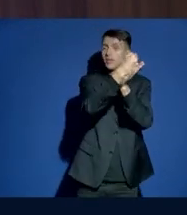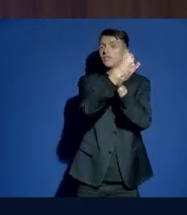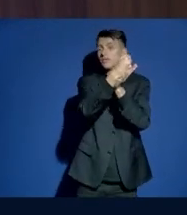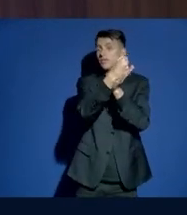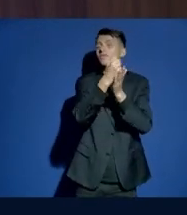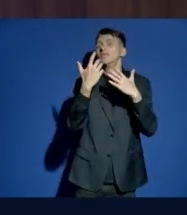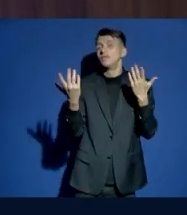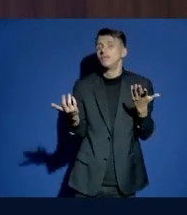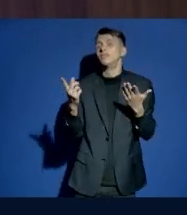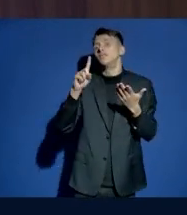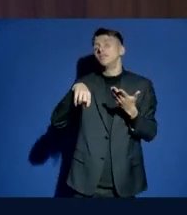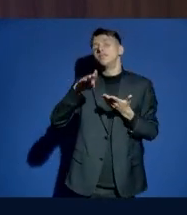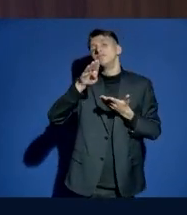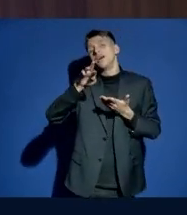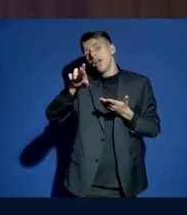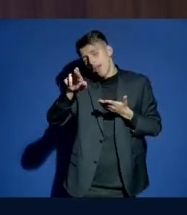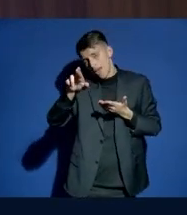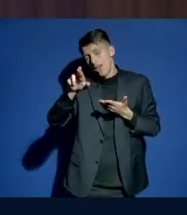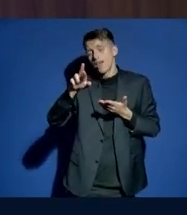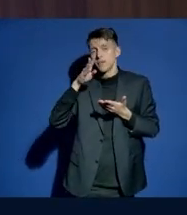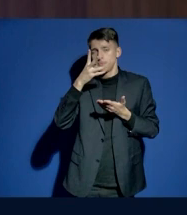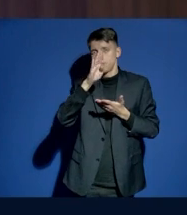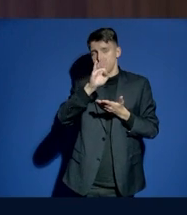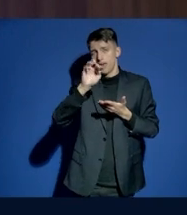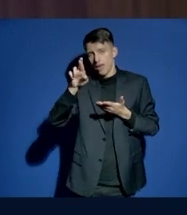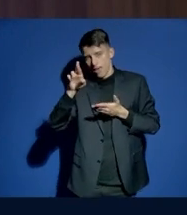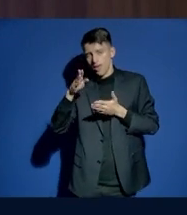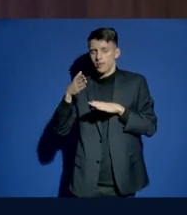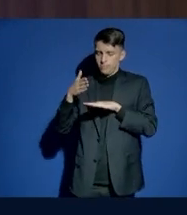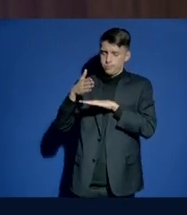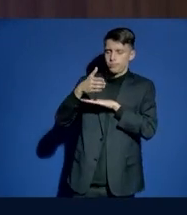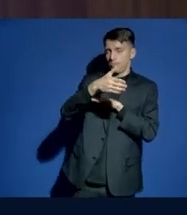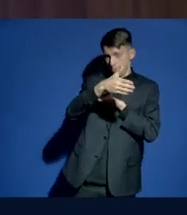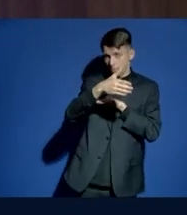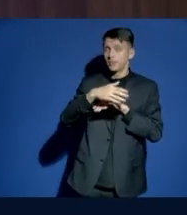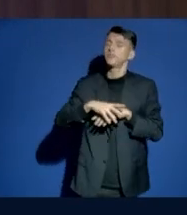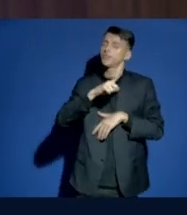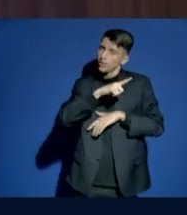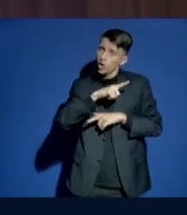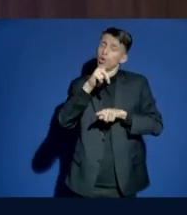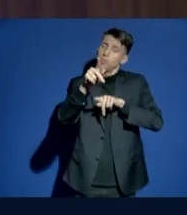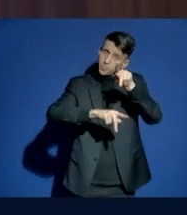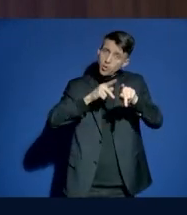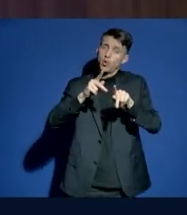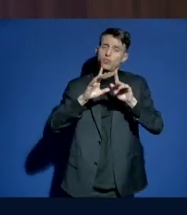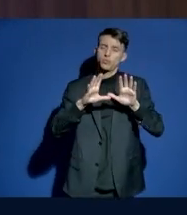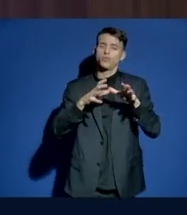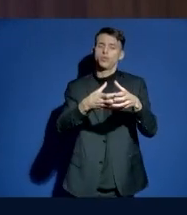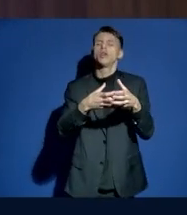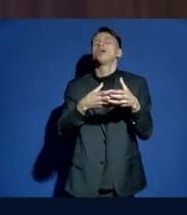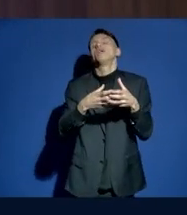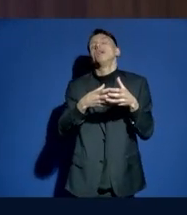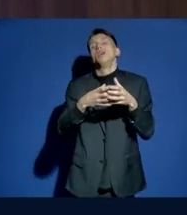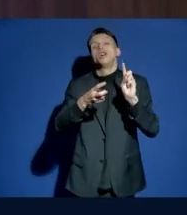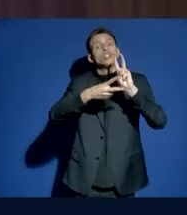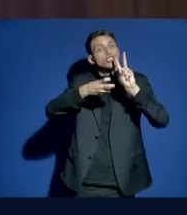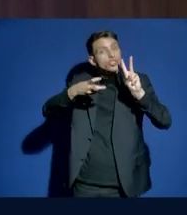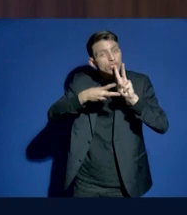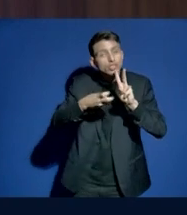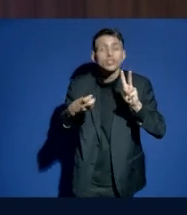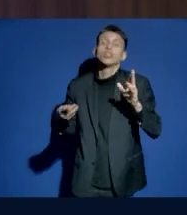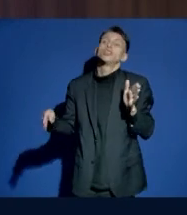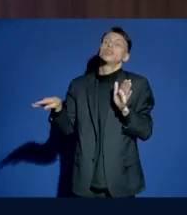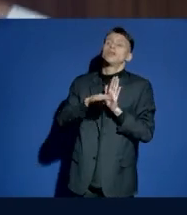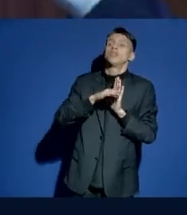Servidão de uma BR que corta toda aquela região nós temos um povo indígena povos indígenas chegando lá